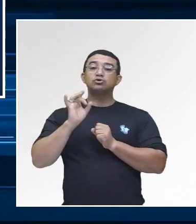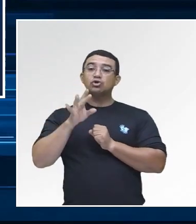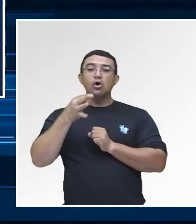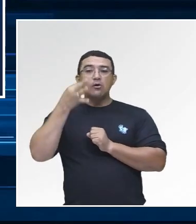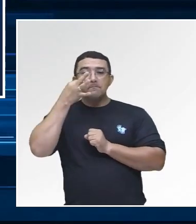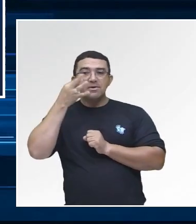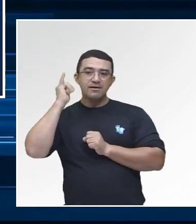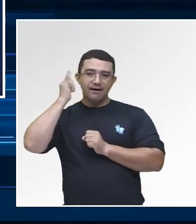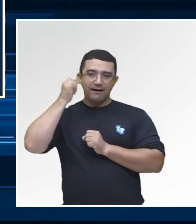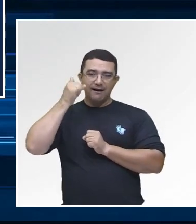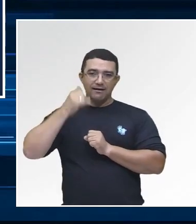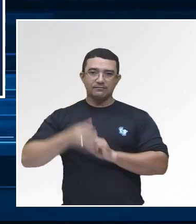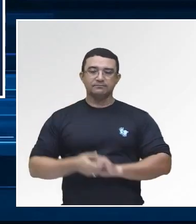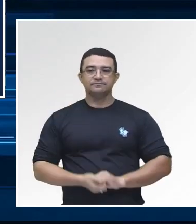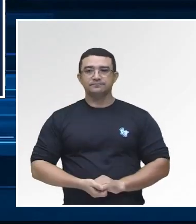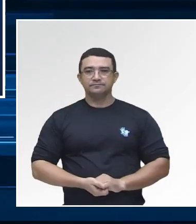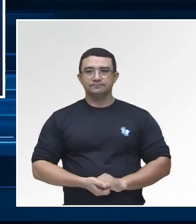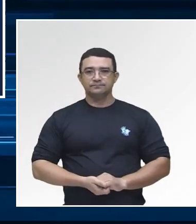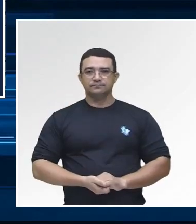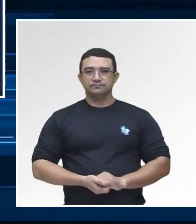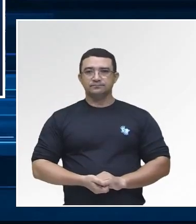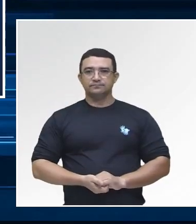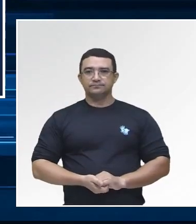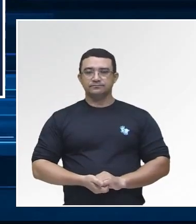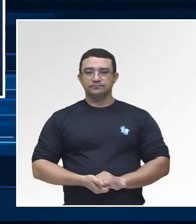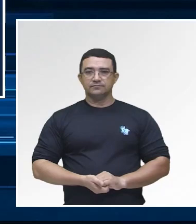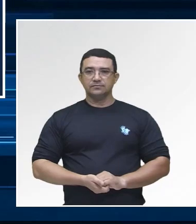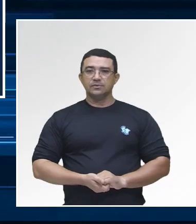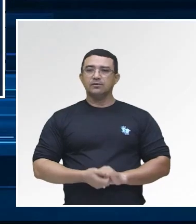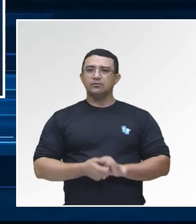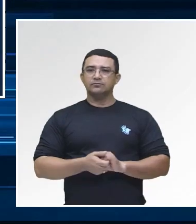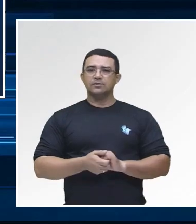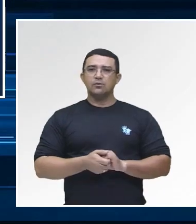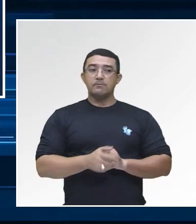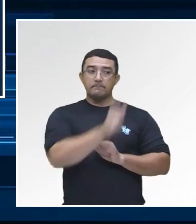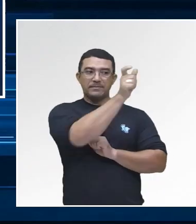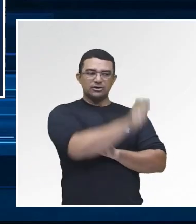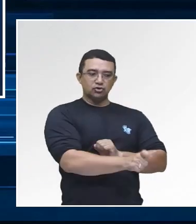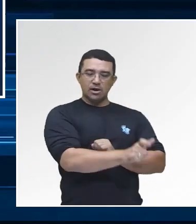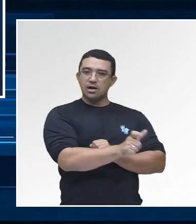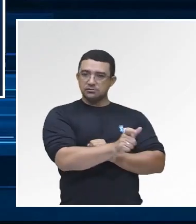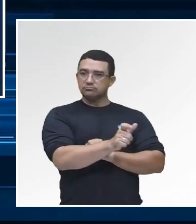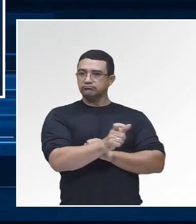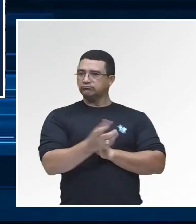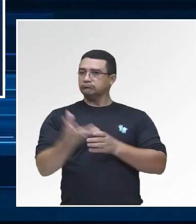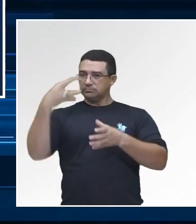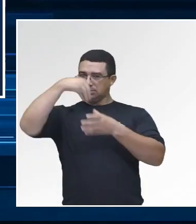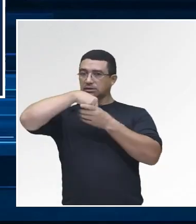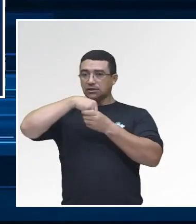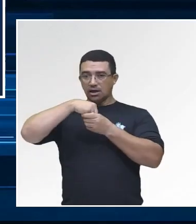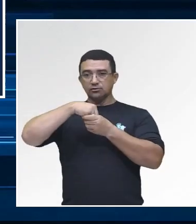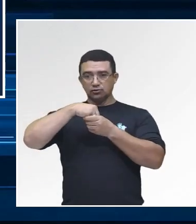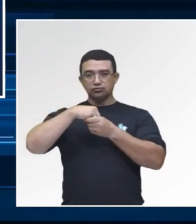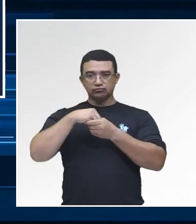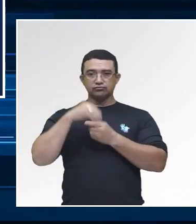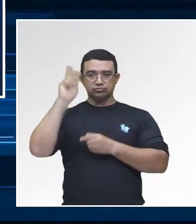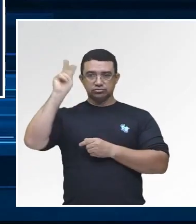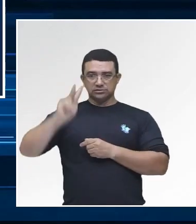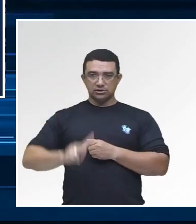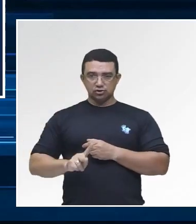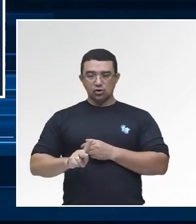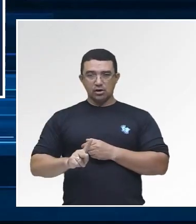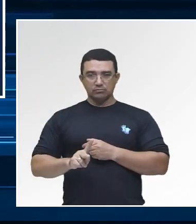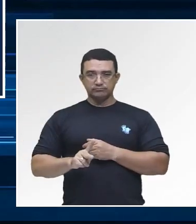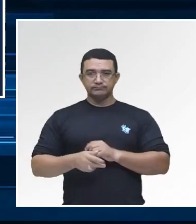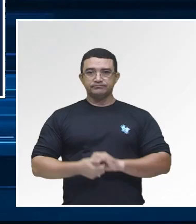ele é personagem? Quando ele faz parte da história. Ele está contando, ele estava diante da